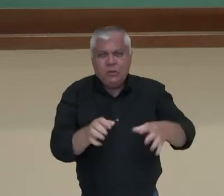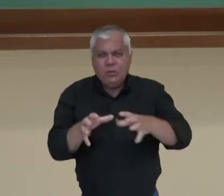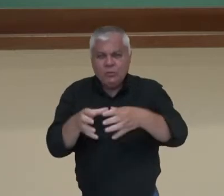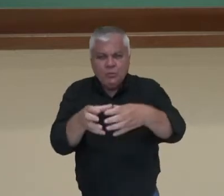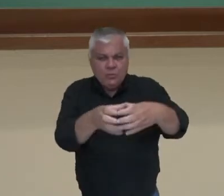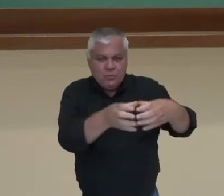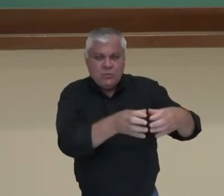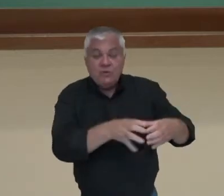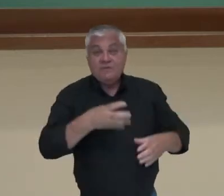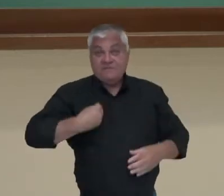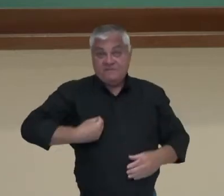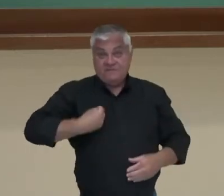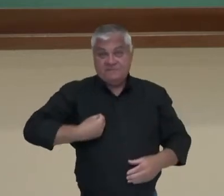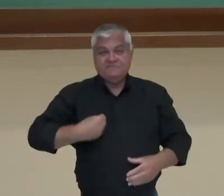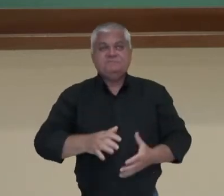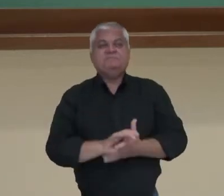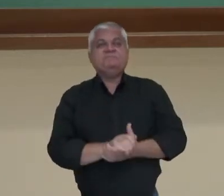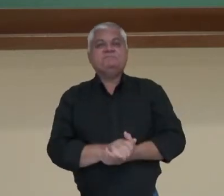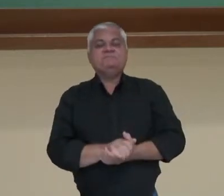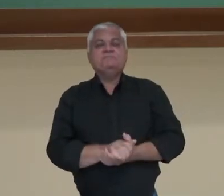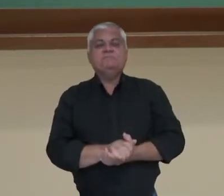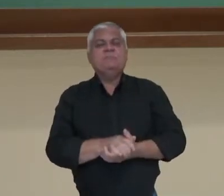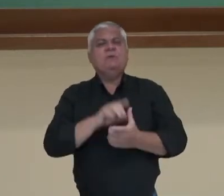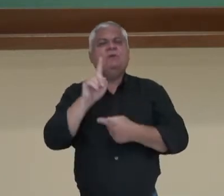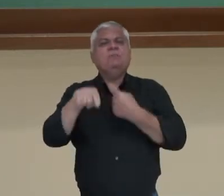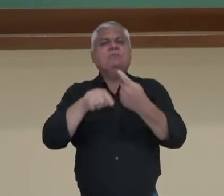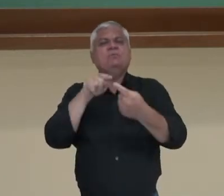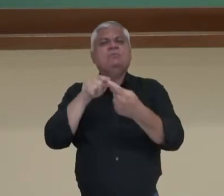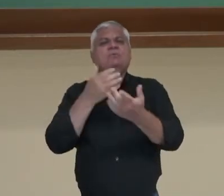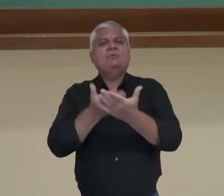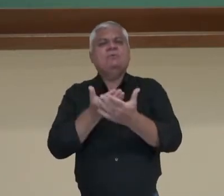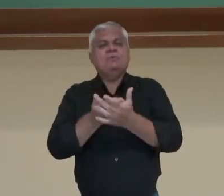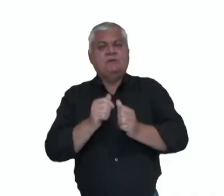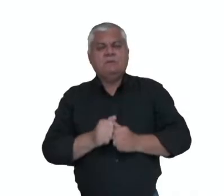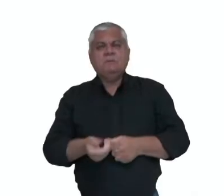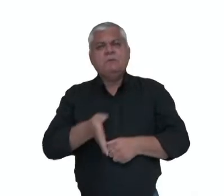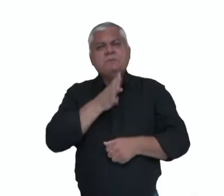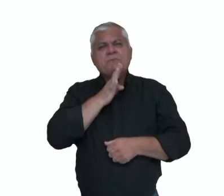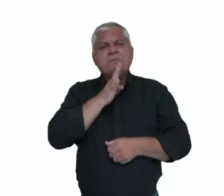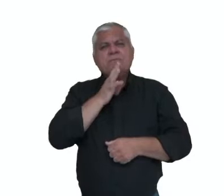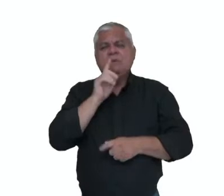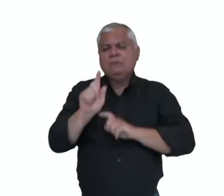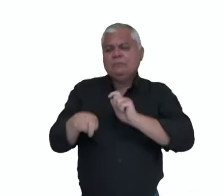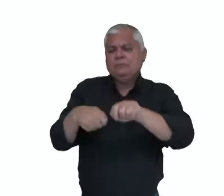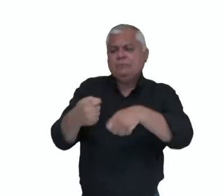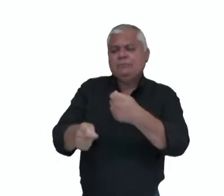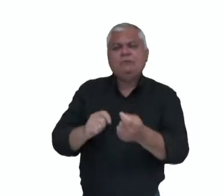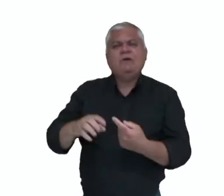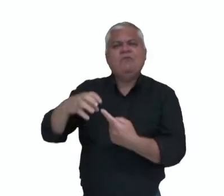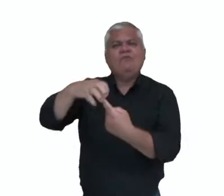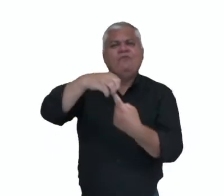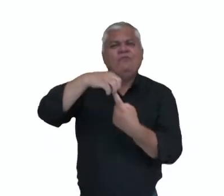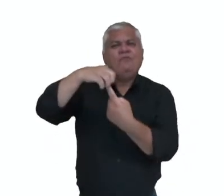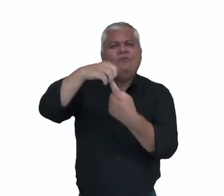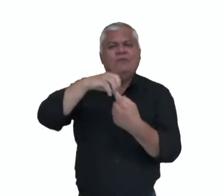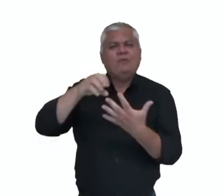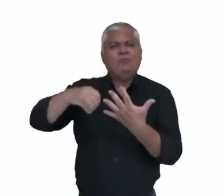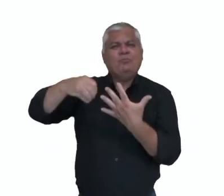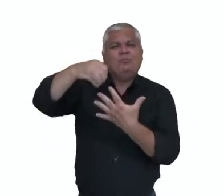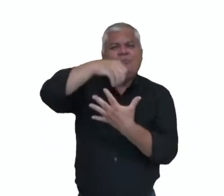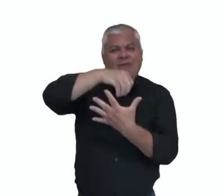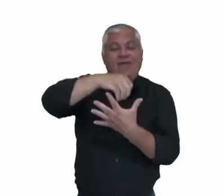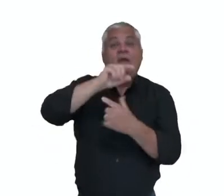seres vivos. Vamos lá? Bom, objetivo da aula, né? Então, conhecer os representantes do reino fungo, compreendendo as